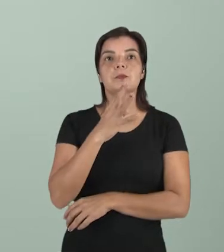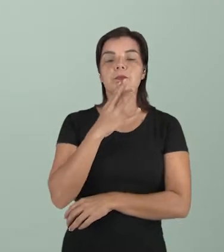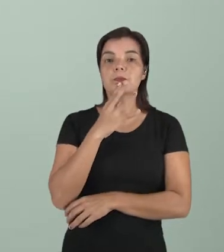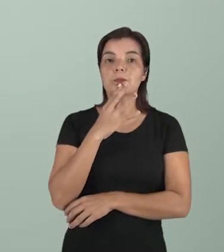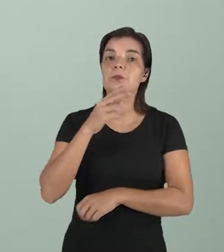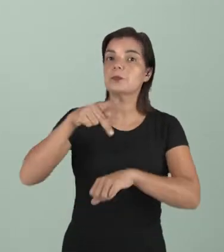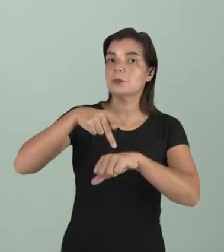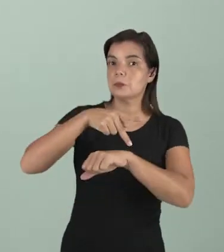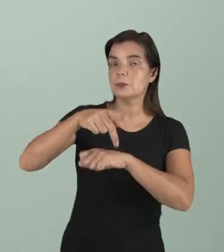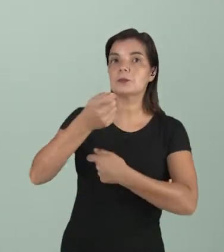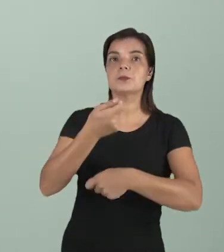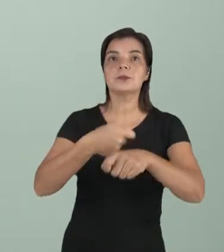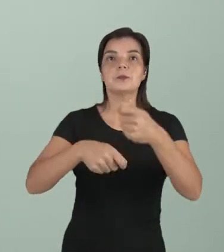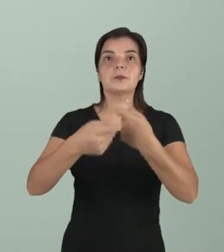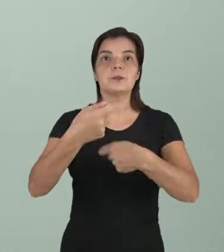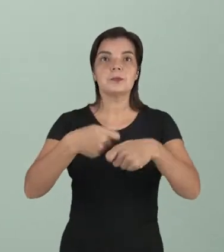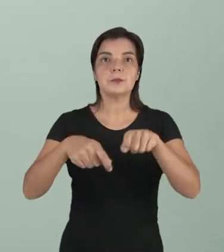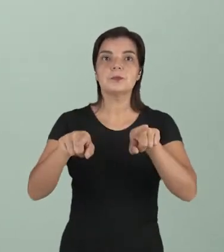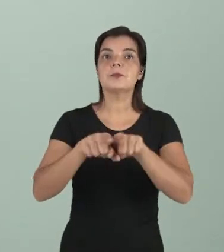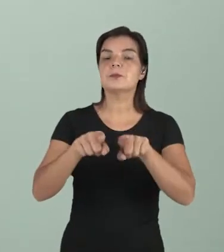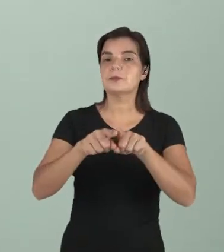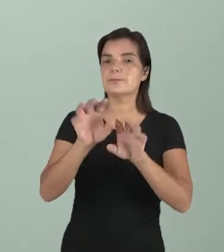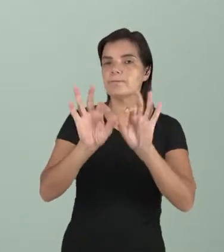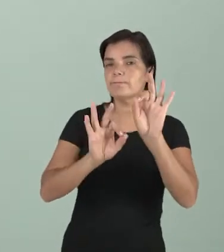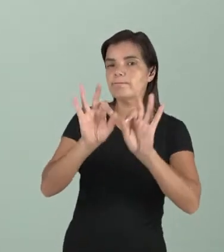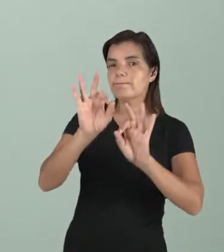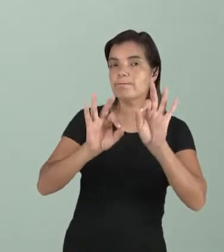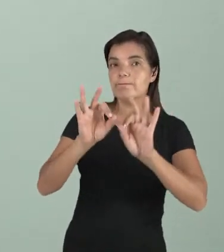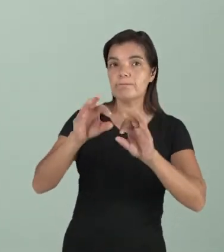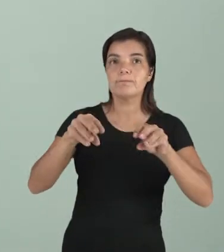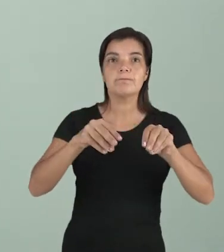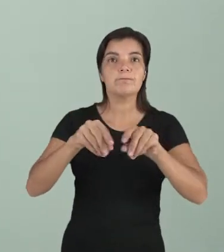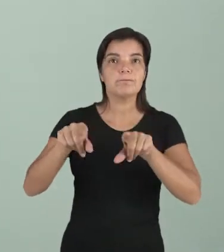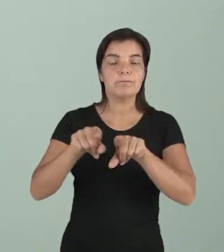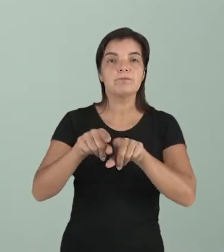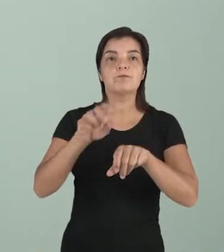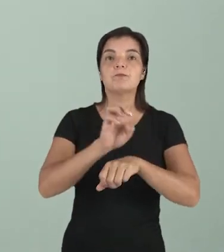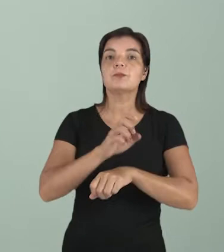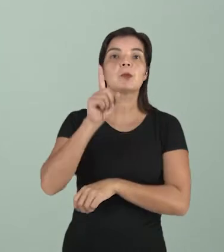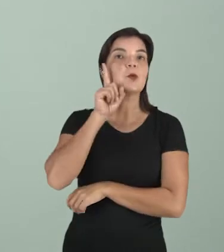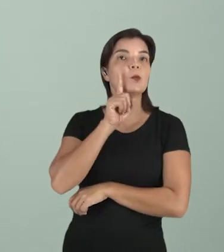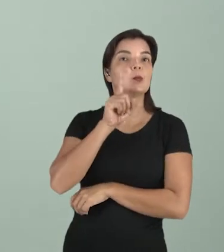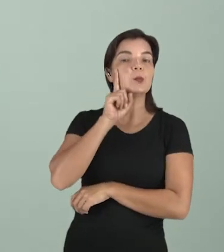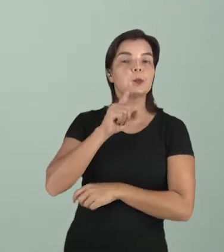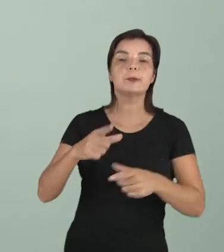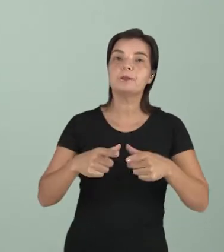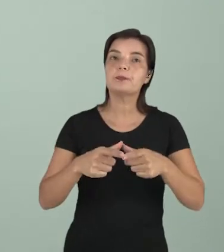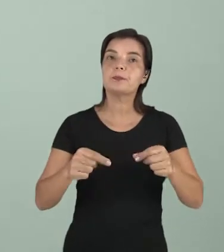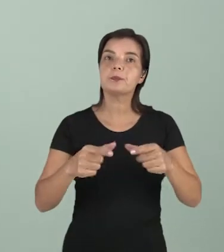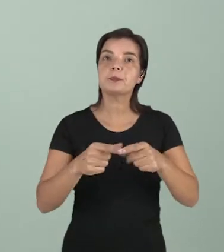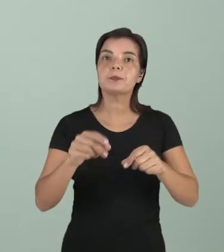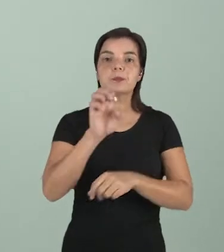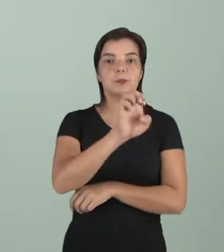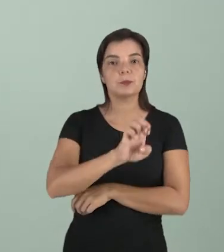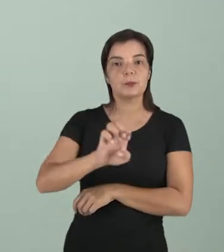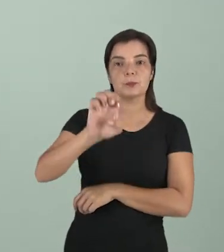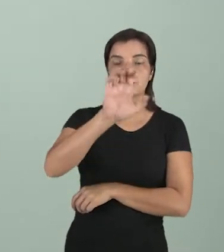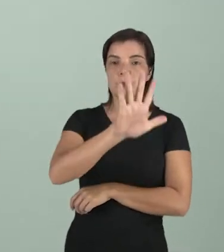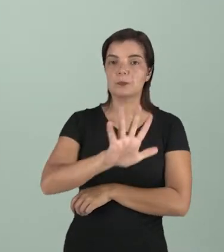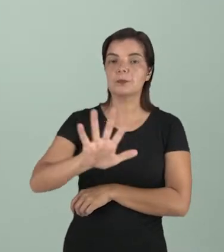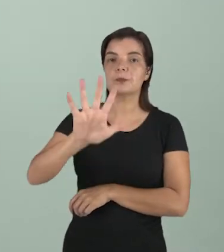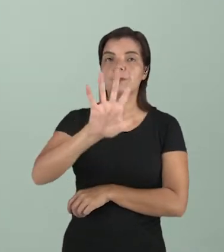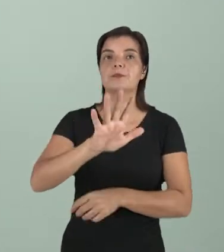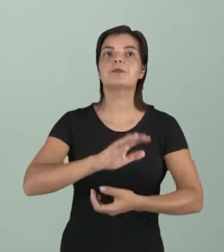dos grandes centros econômicos e sua organização territorial, Estados Unidos, Japão e Europa